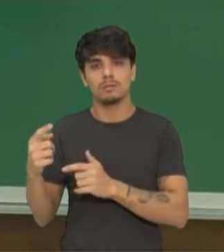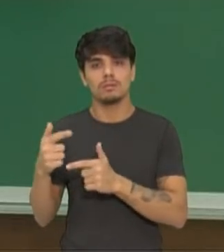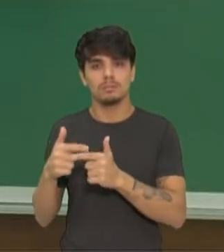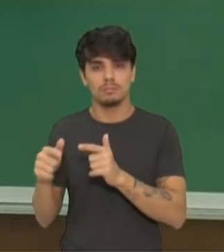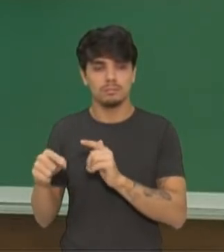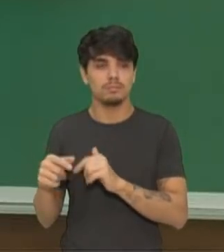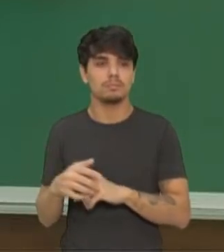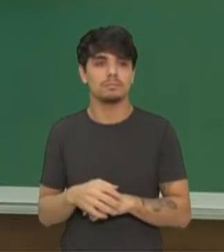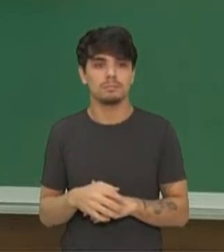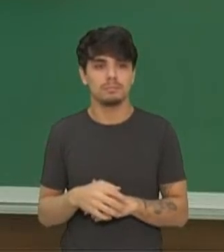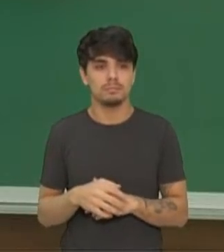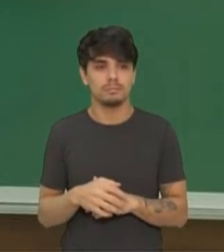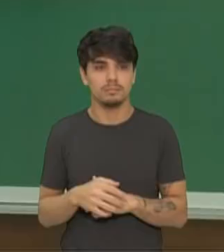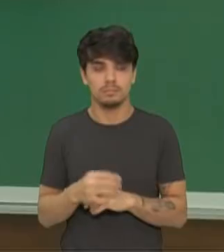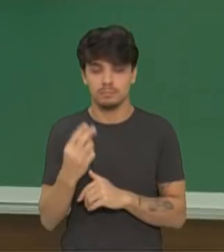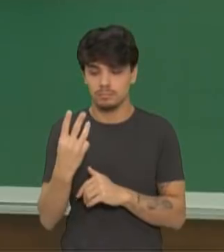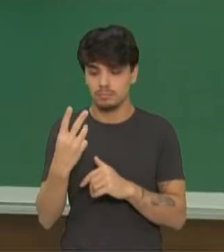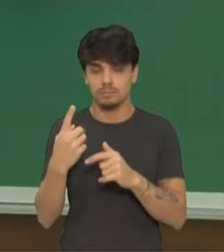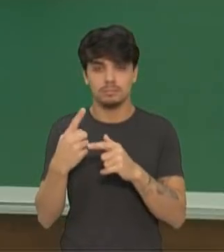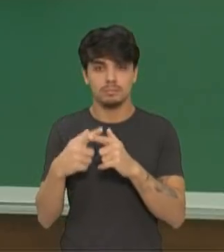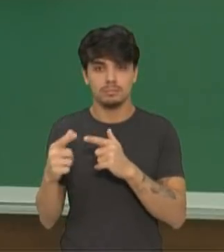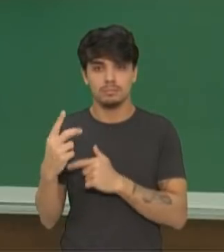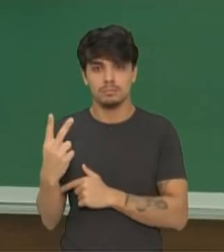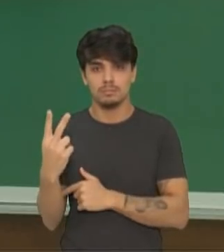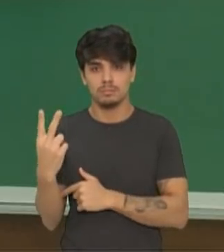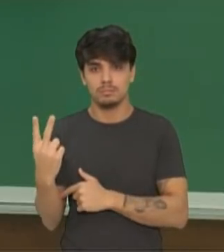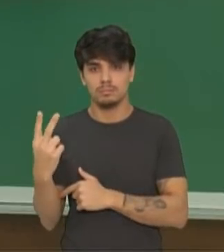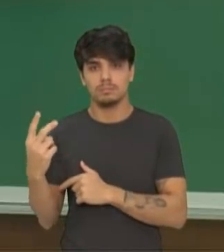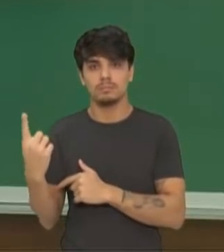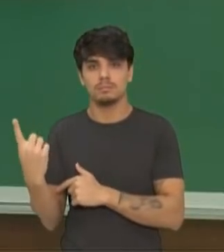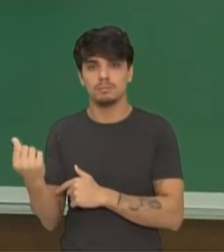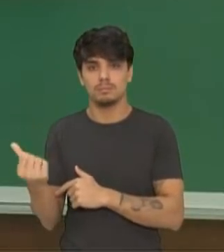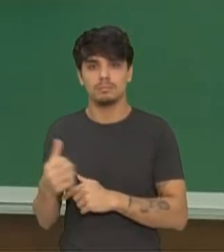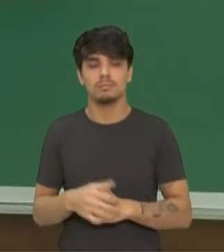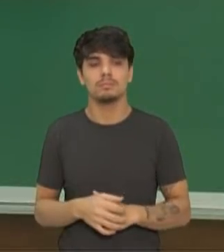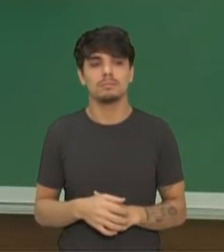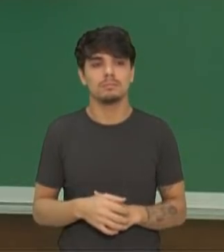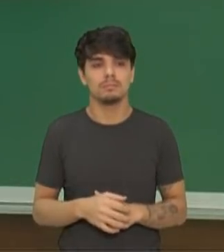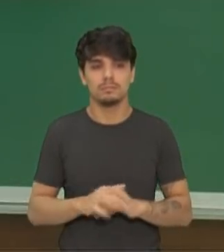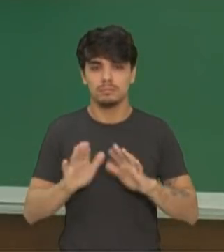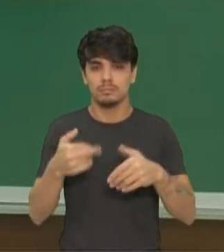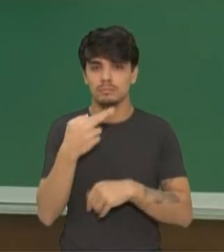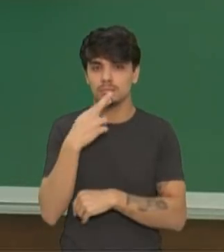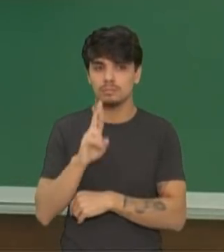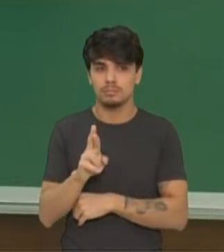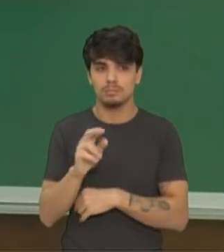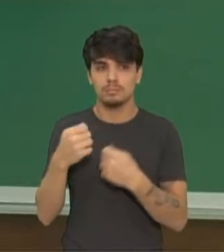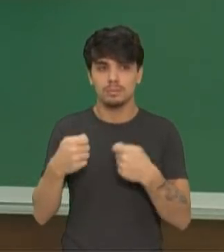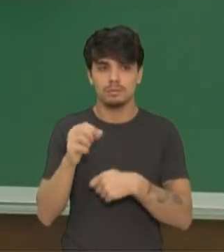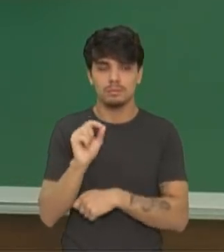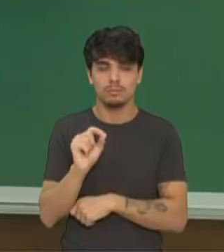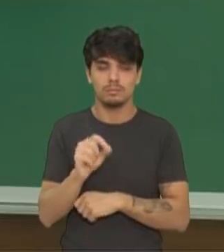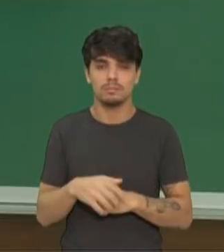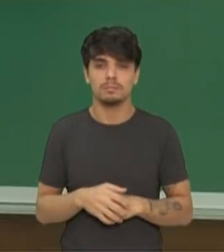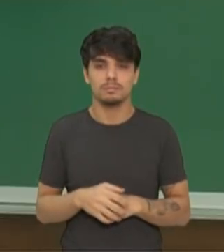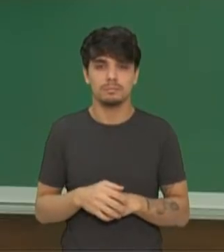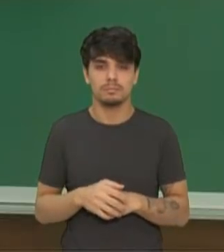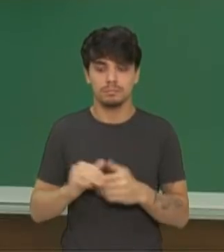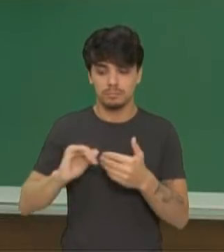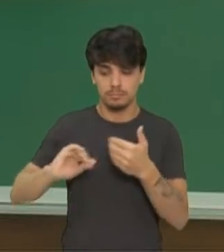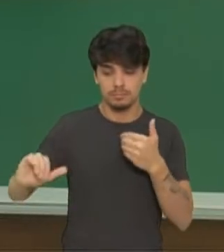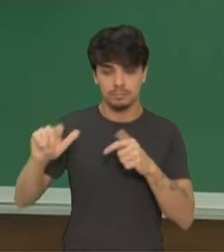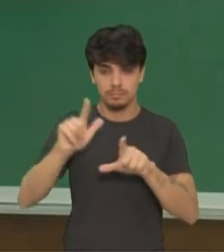positivo. 32 divididos por 2 deu 16. Então, a nossa resposta teria que ser, isolando